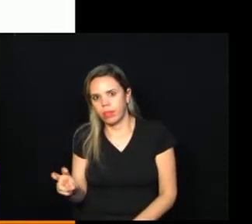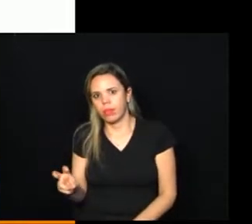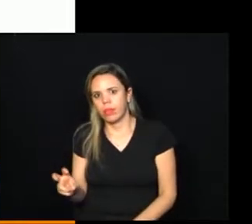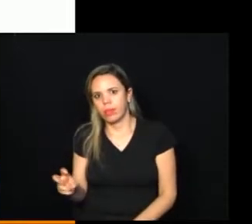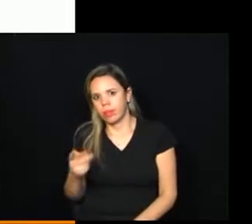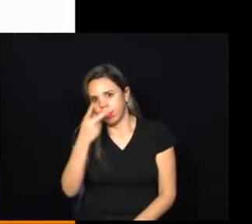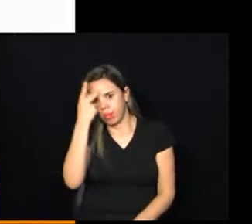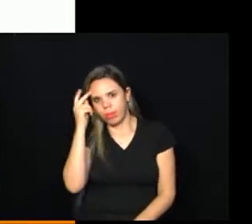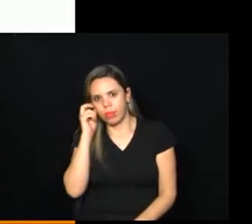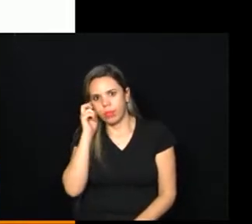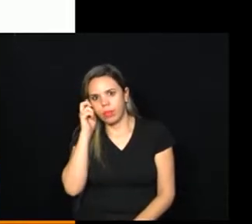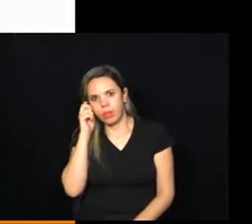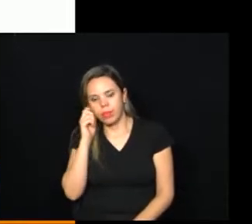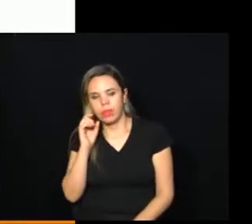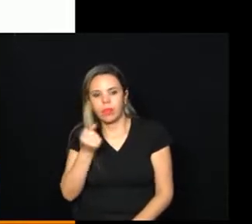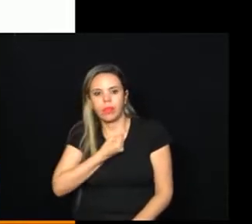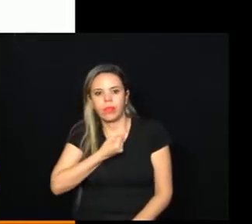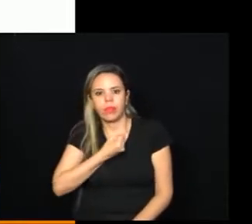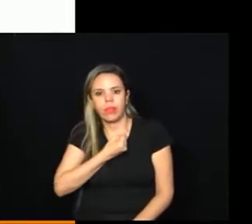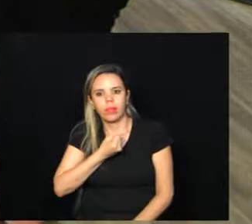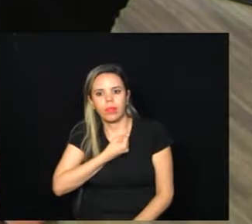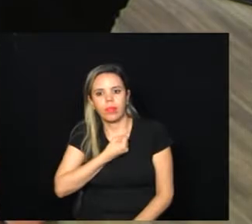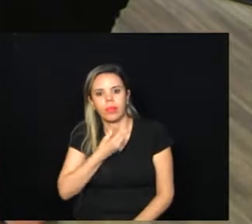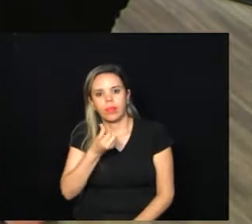345 pessoas. Com esse número de